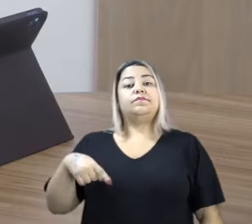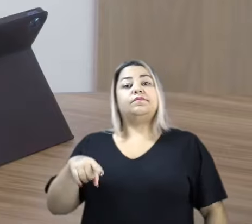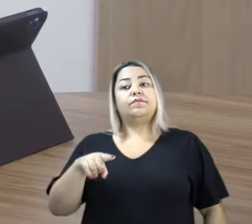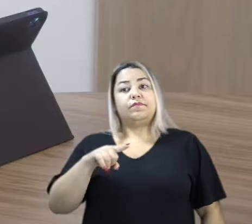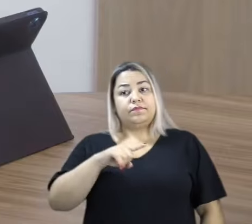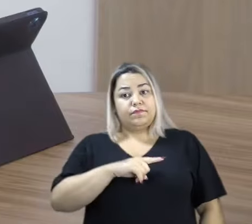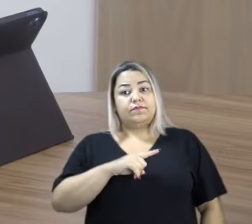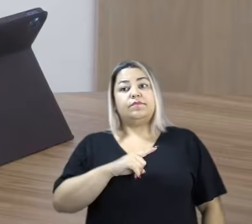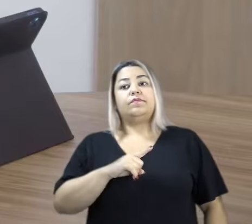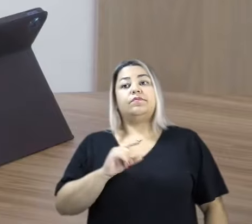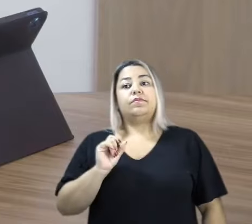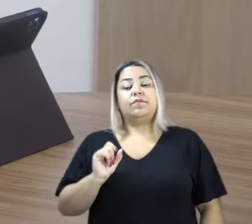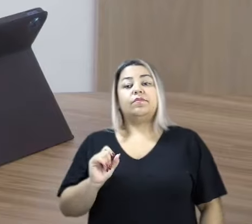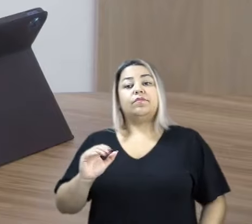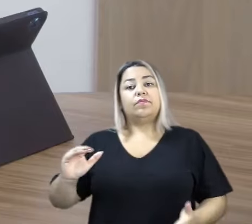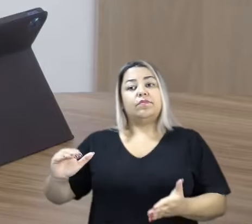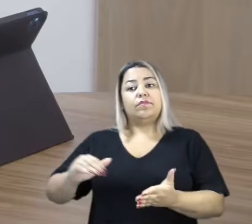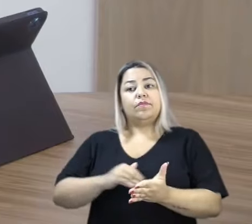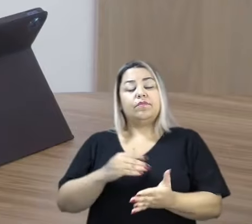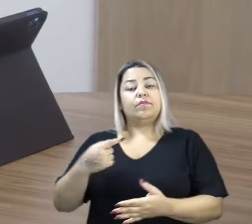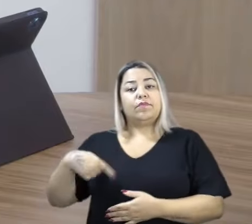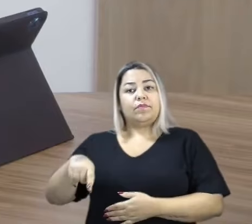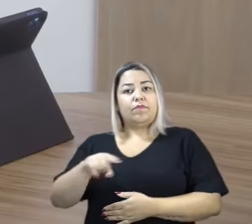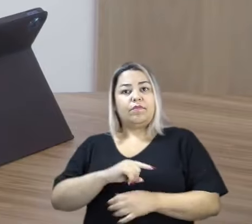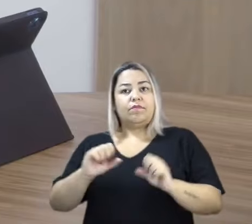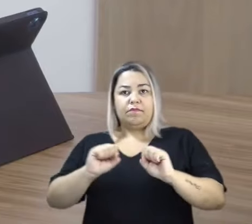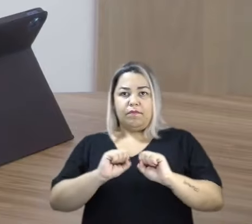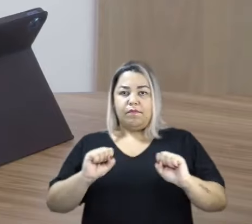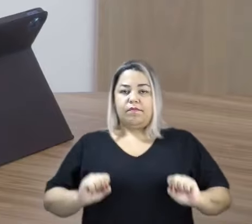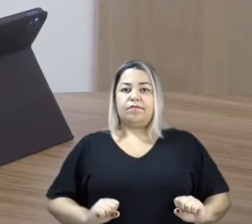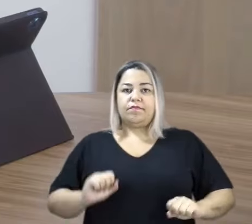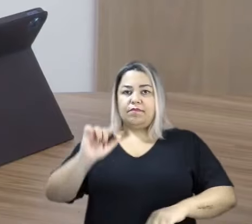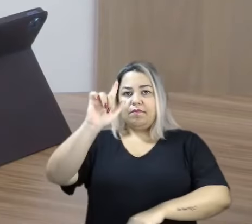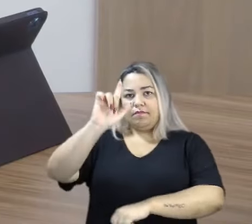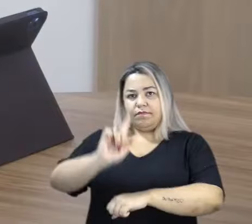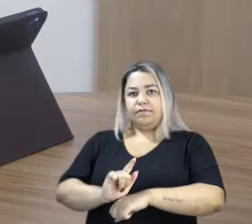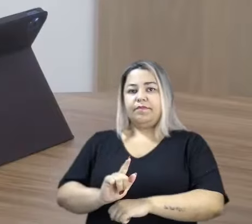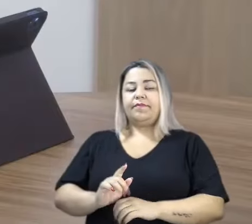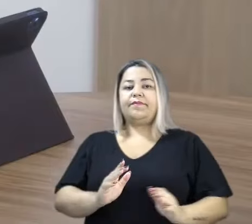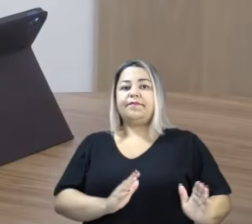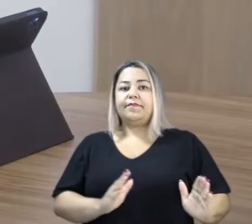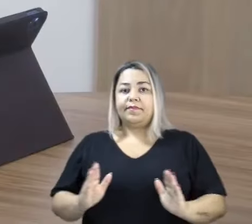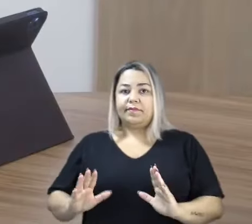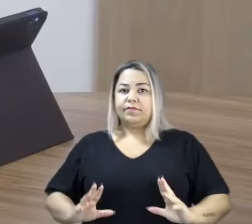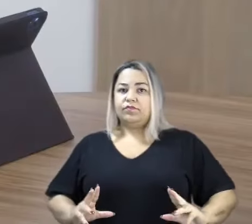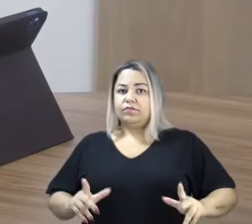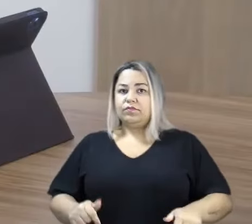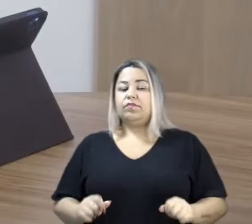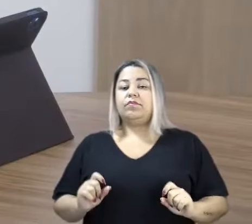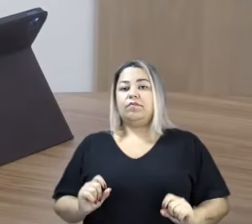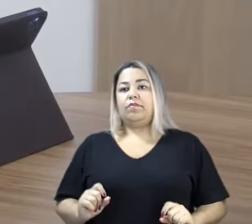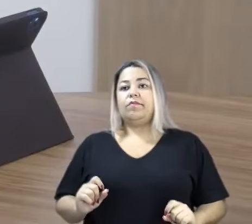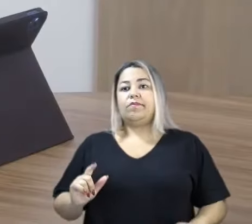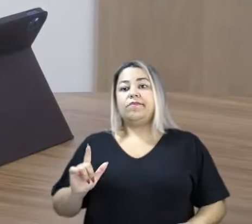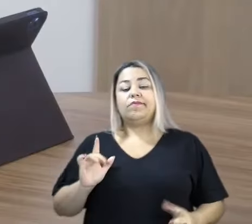que é a secretaria do nosso sistema, né, que é quem gesta esse processo todo, tem tido